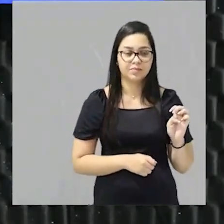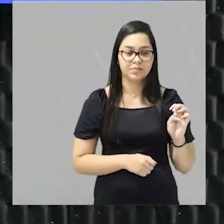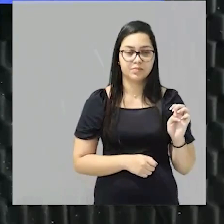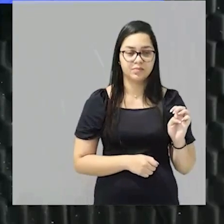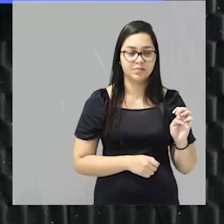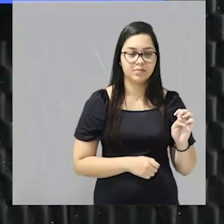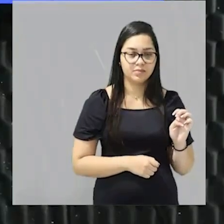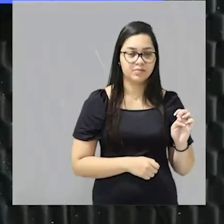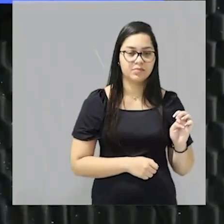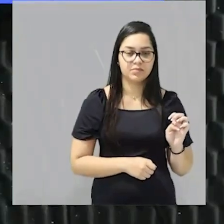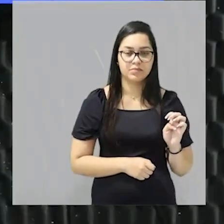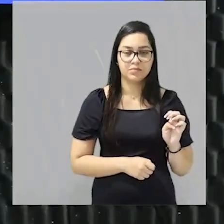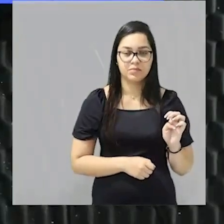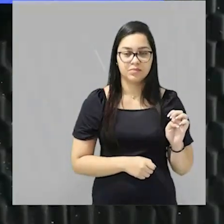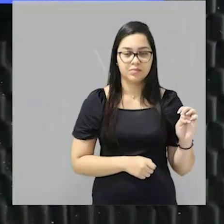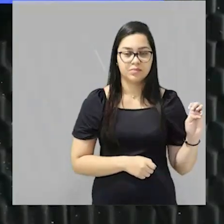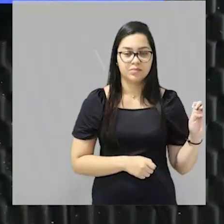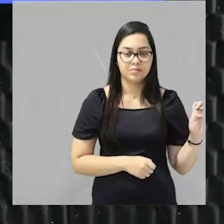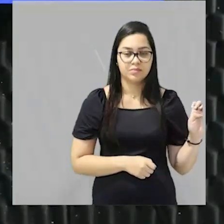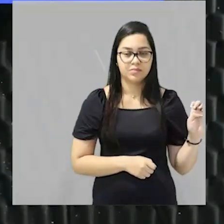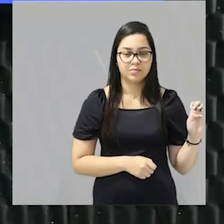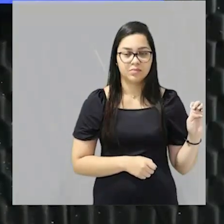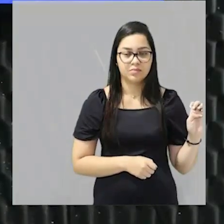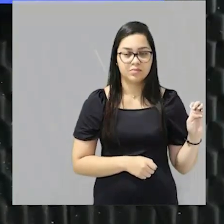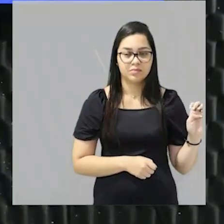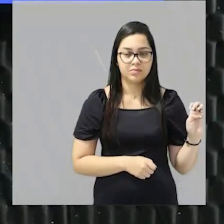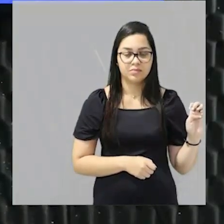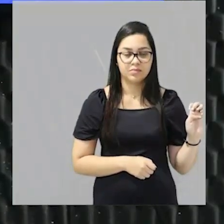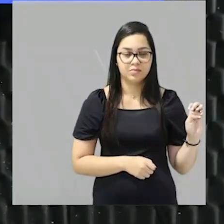depois da Covid, como a gente sabe que a gente pode